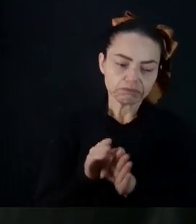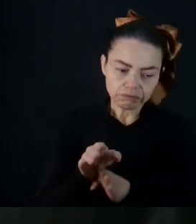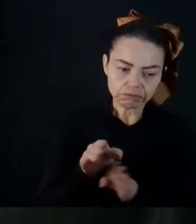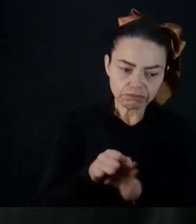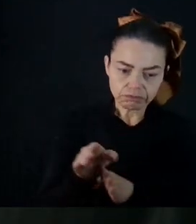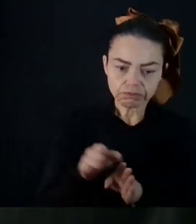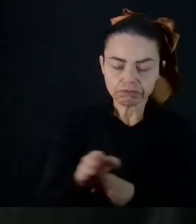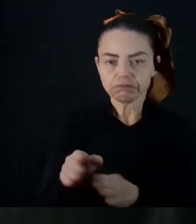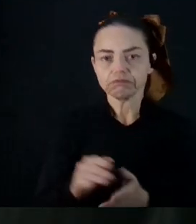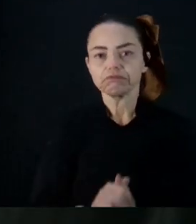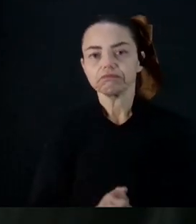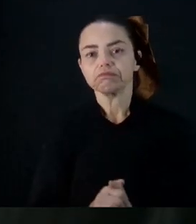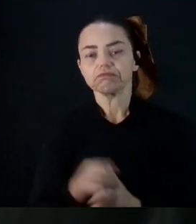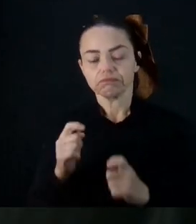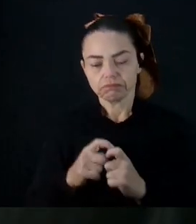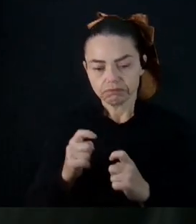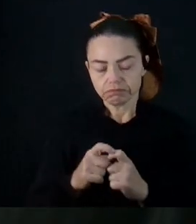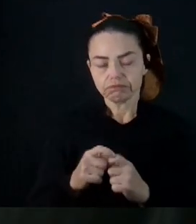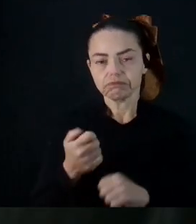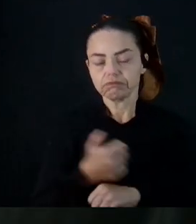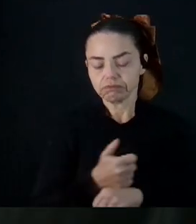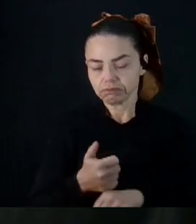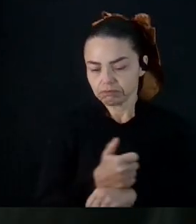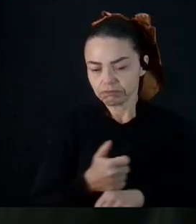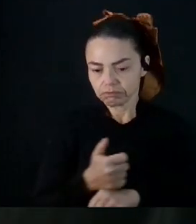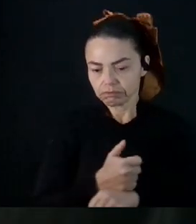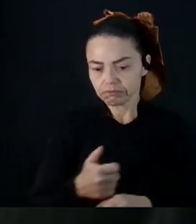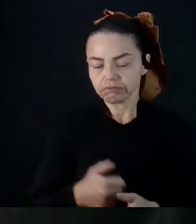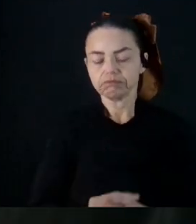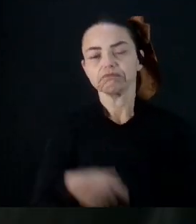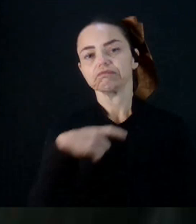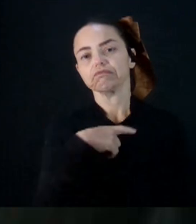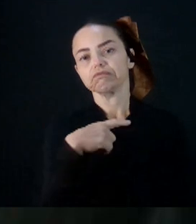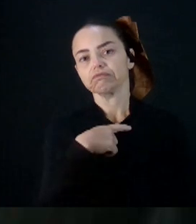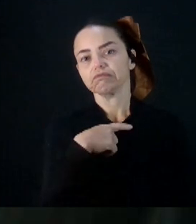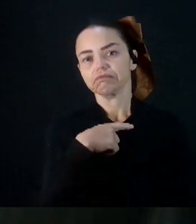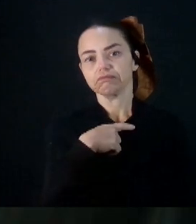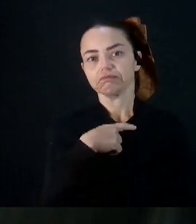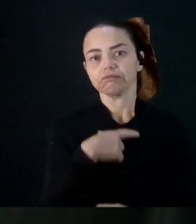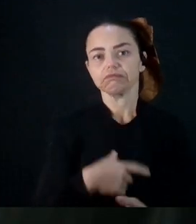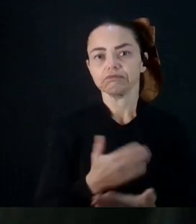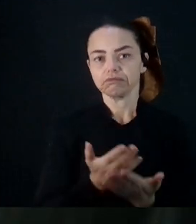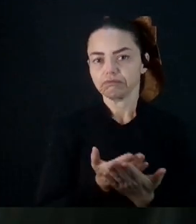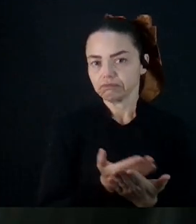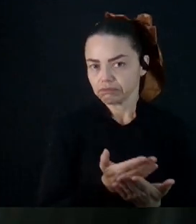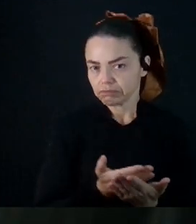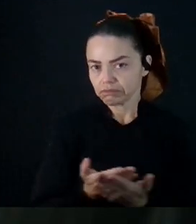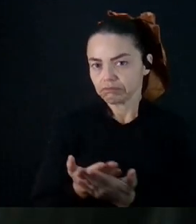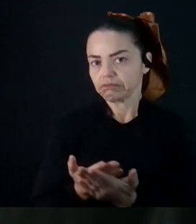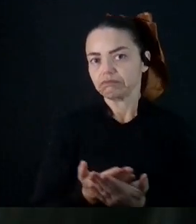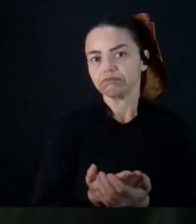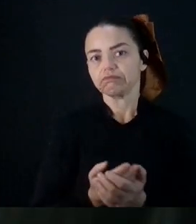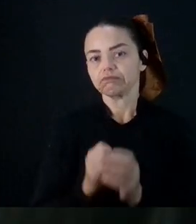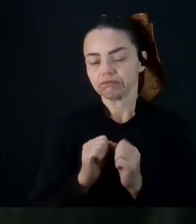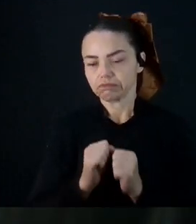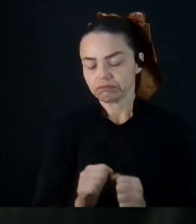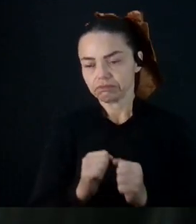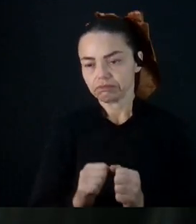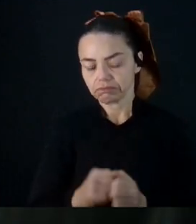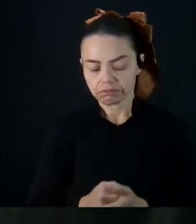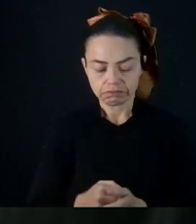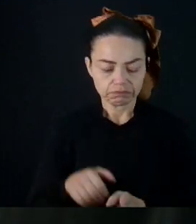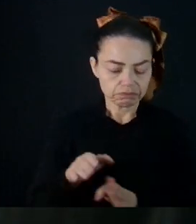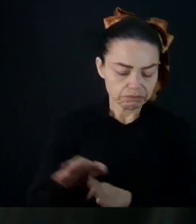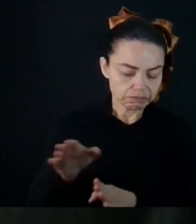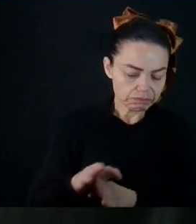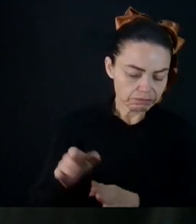de médicos, de profissionais que têm a ciência, que têm o estudo, né? E que pode nos orientar. E quando a gente